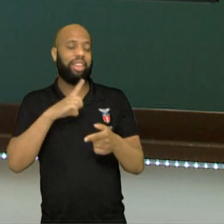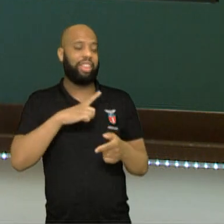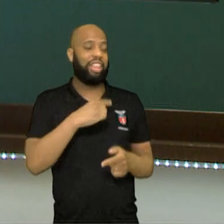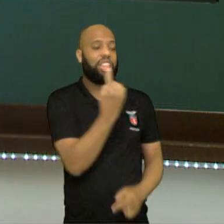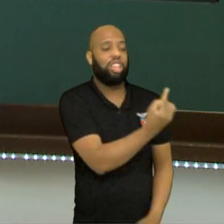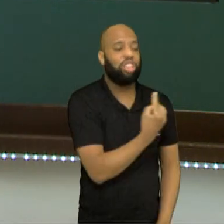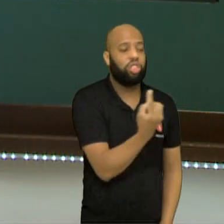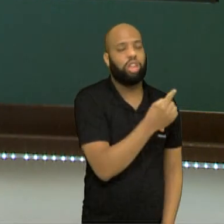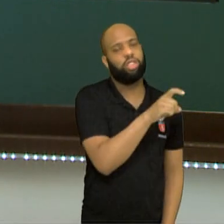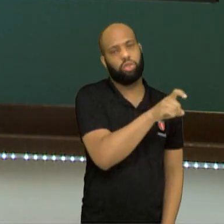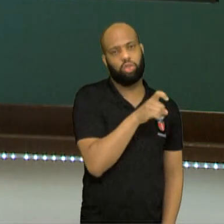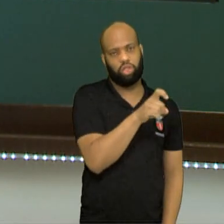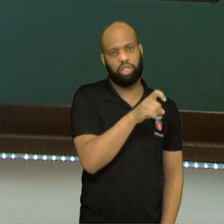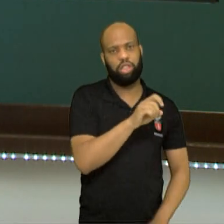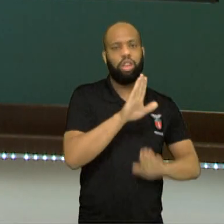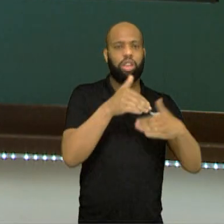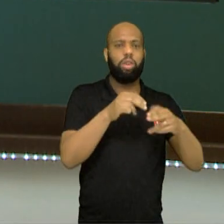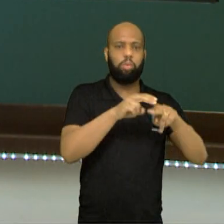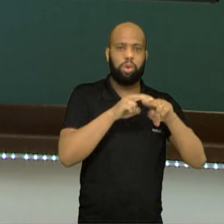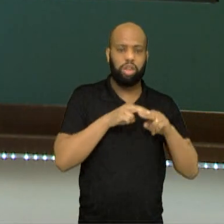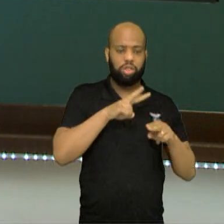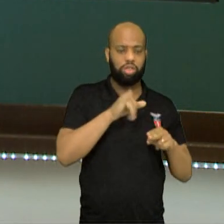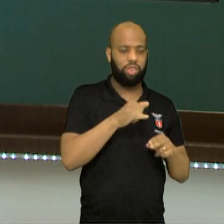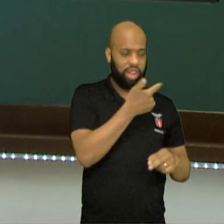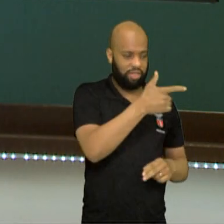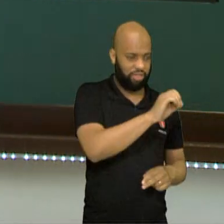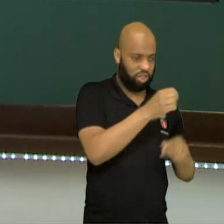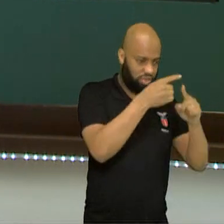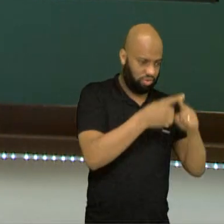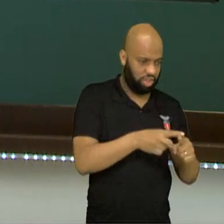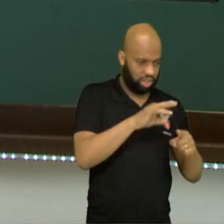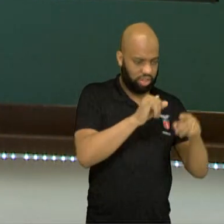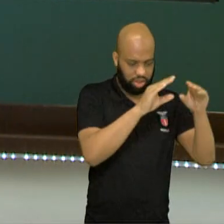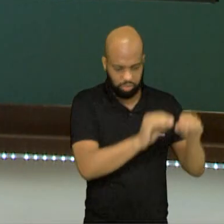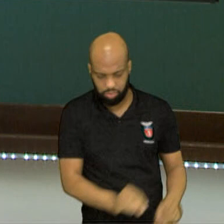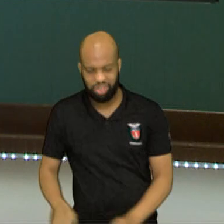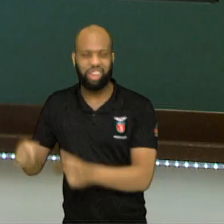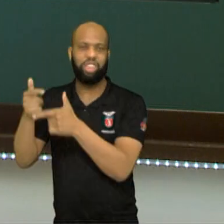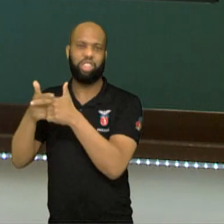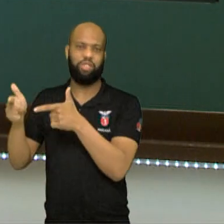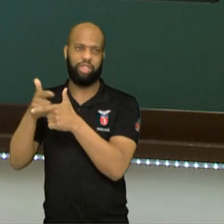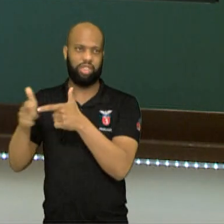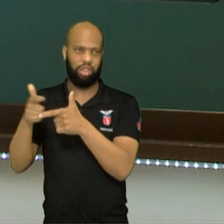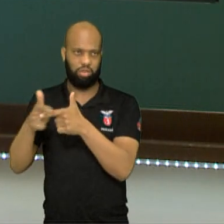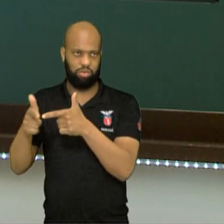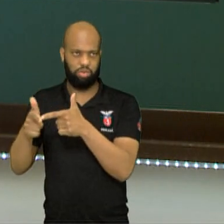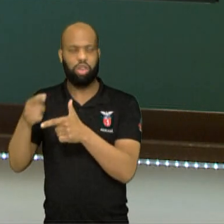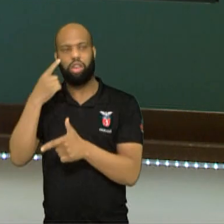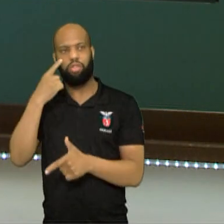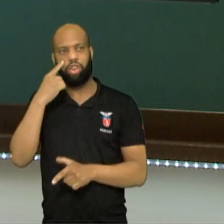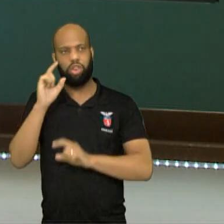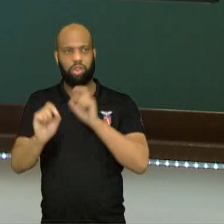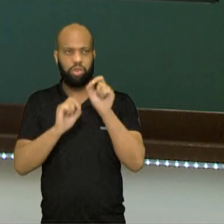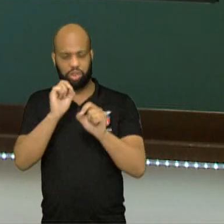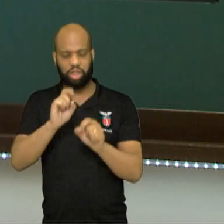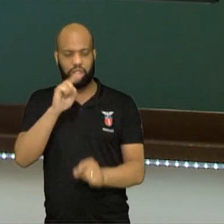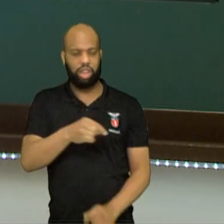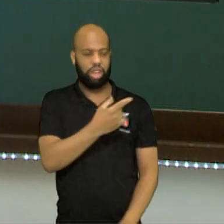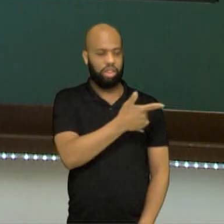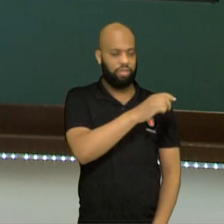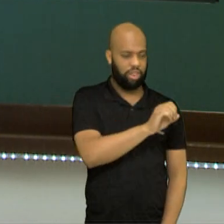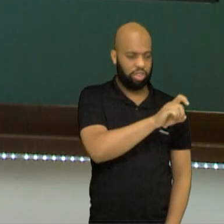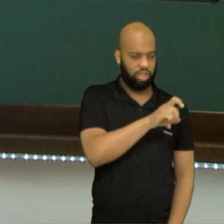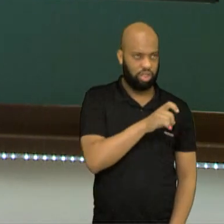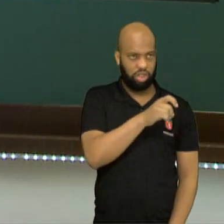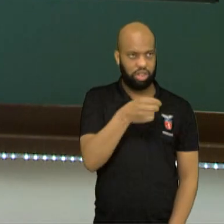do x, eu vou dividir por 20. Se eu vou dividir por 20 o primeiro membro, dividirei por 20